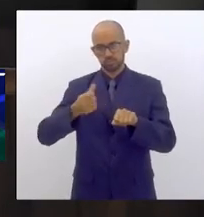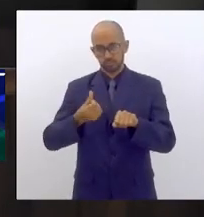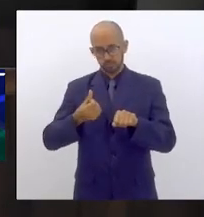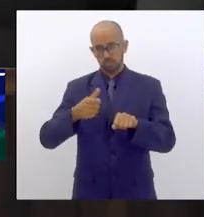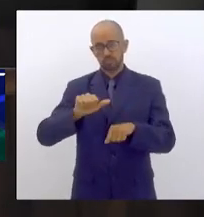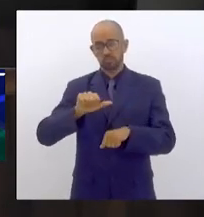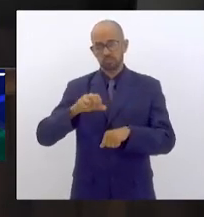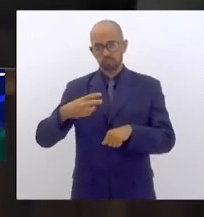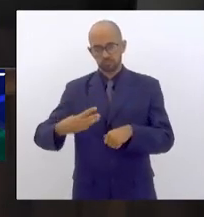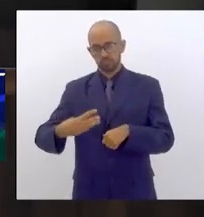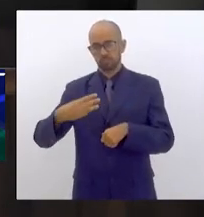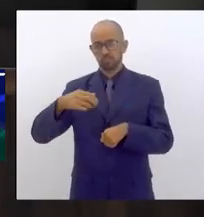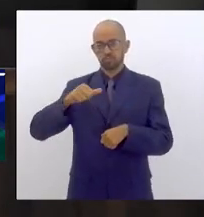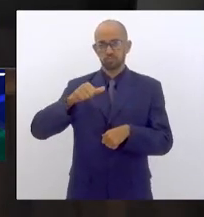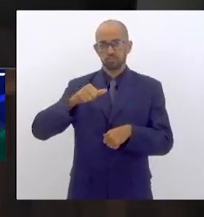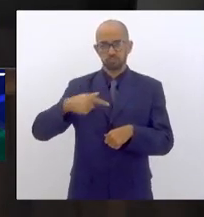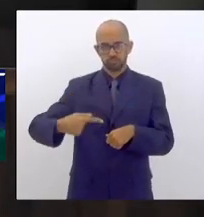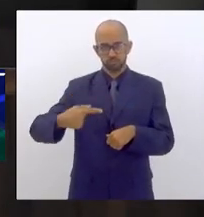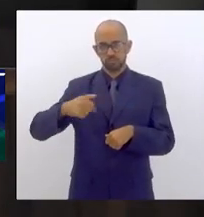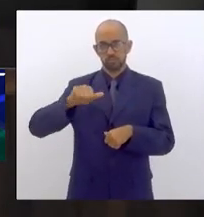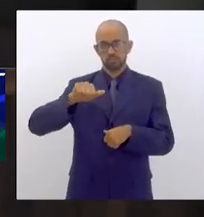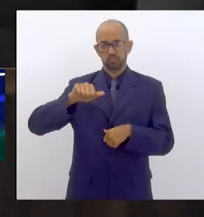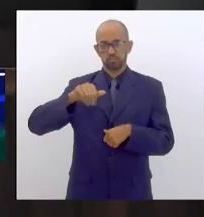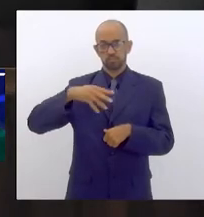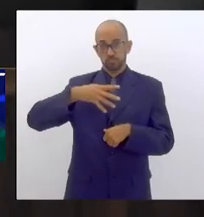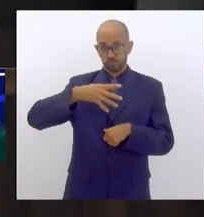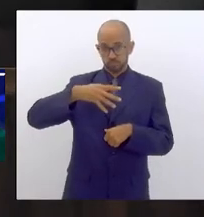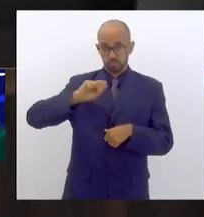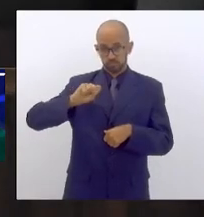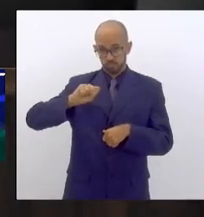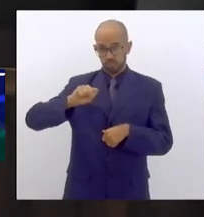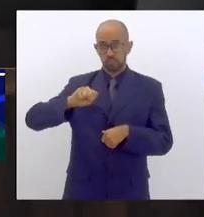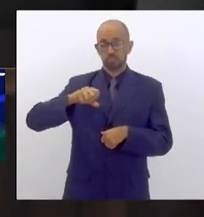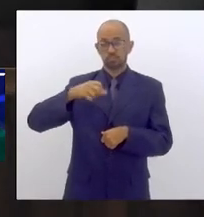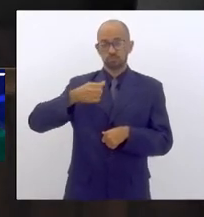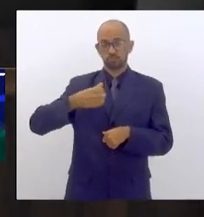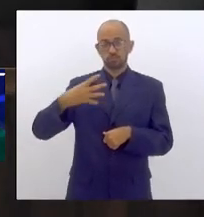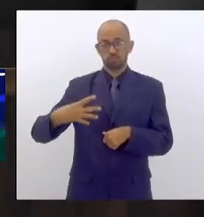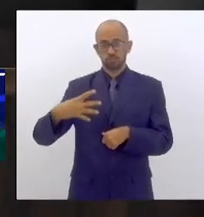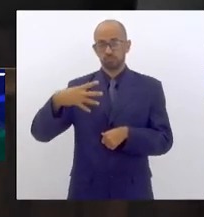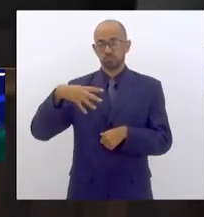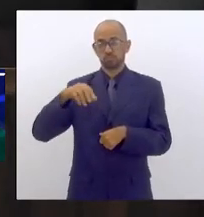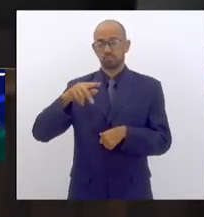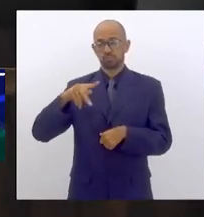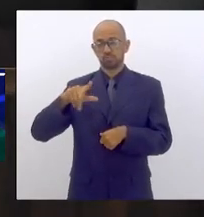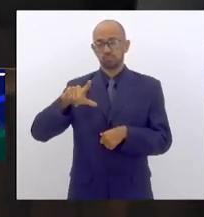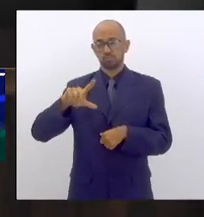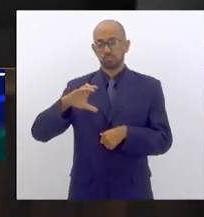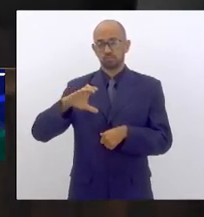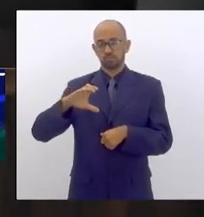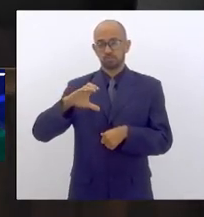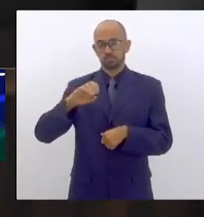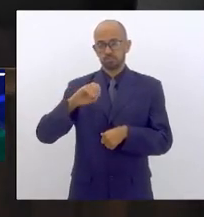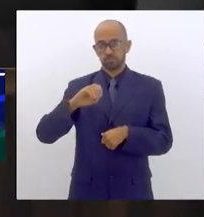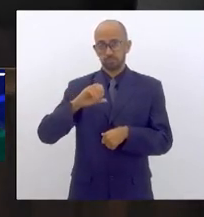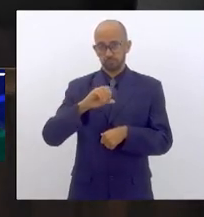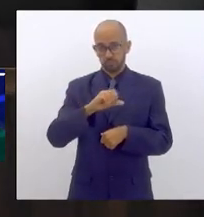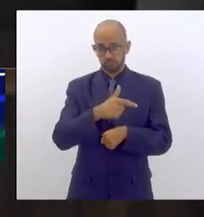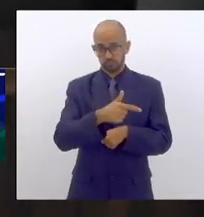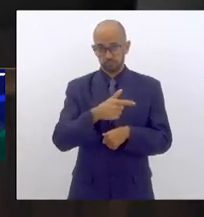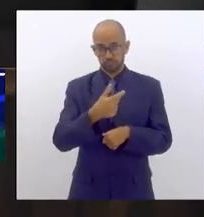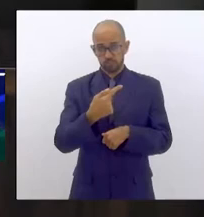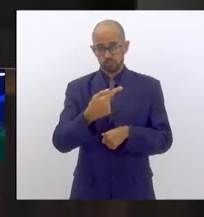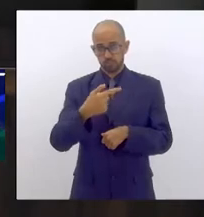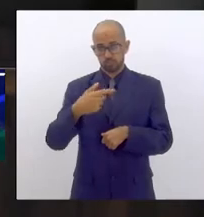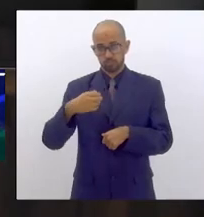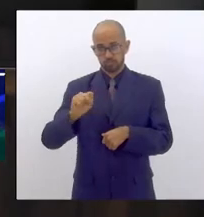artigo 17º, artigo 19º, artigo 48º e artigo 64 do projeto de lei 278A de 19. Senhores que